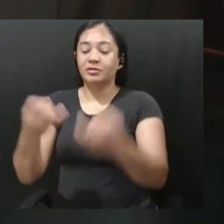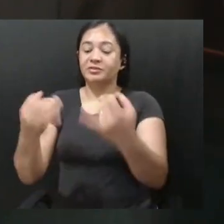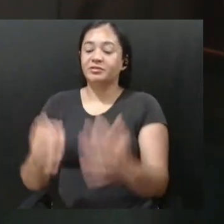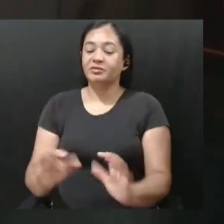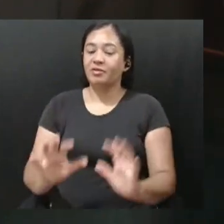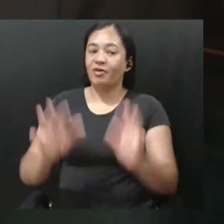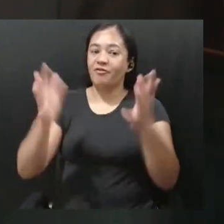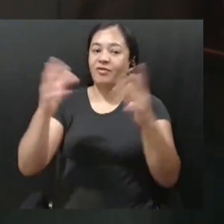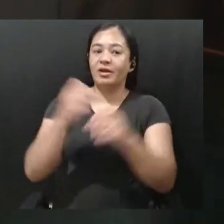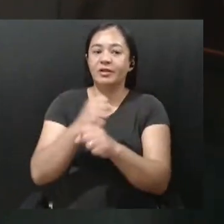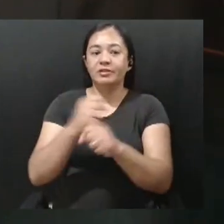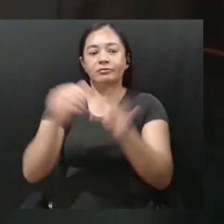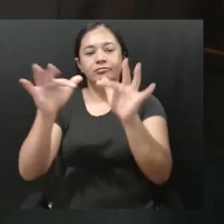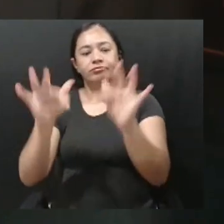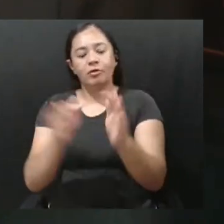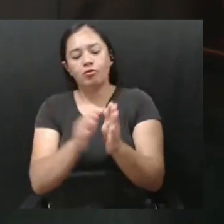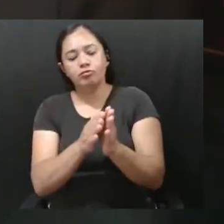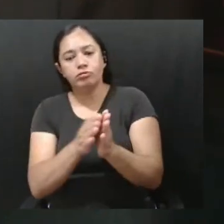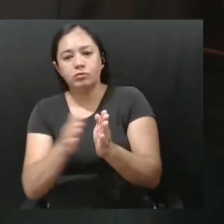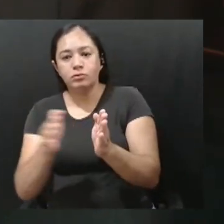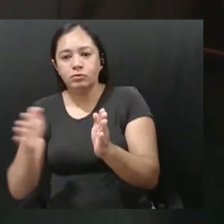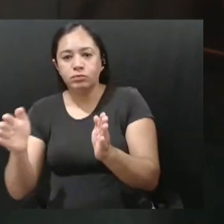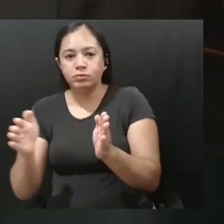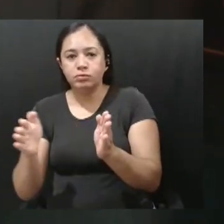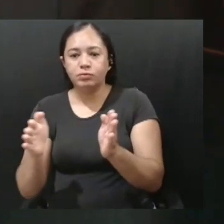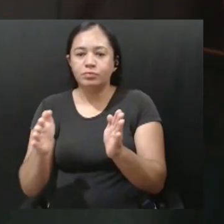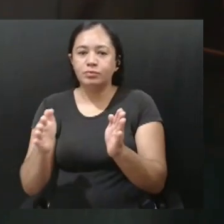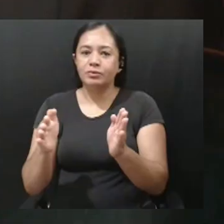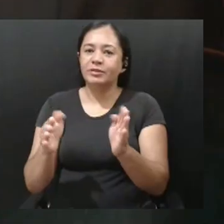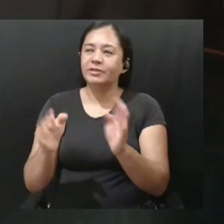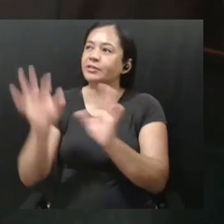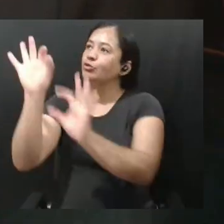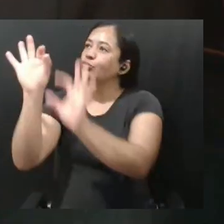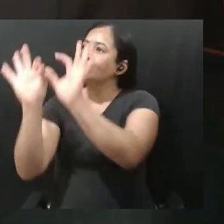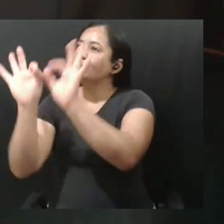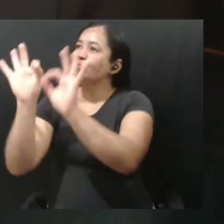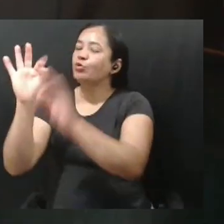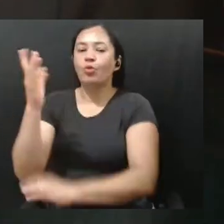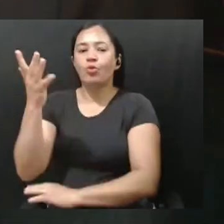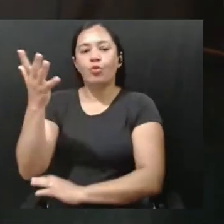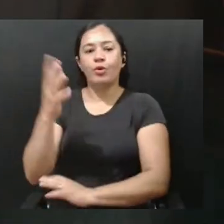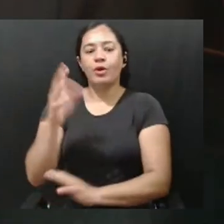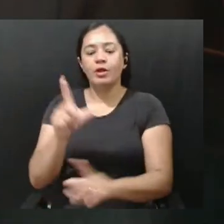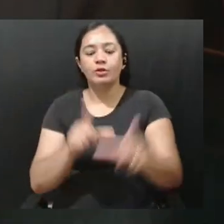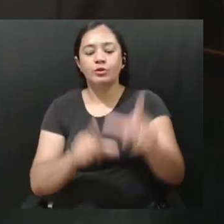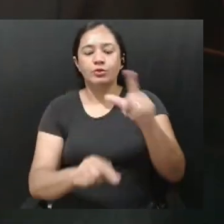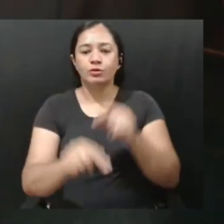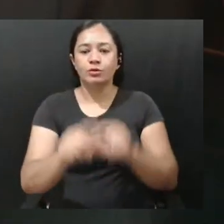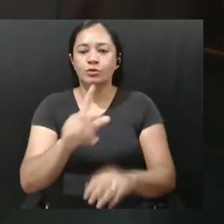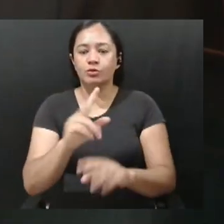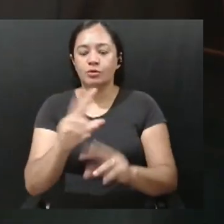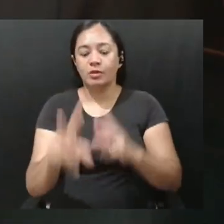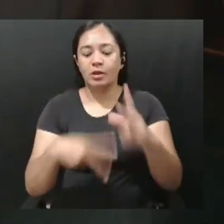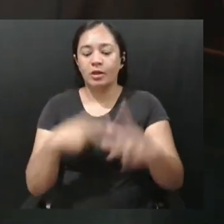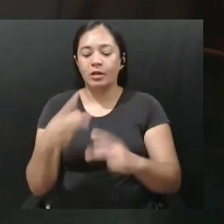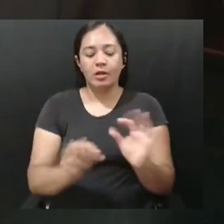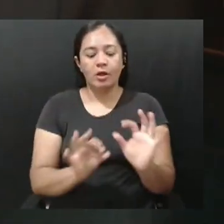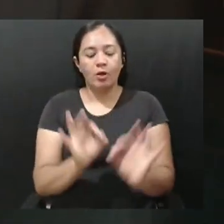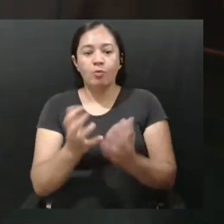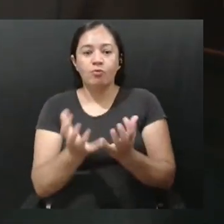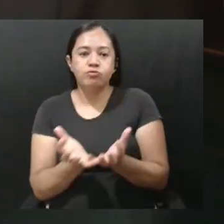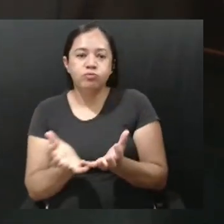período de montar a árvore, decorar a casa, escolher presentes, organizar a ceia, planejar